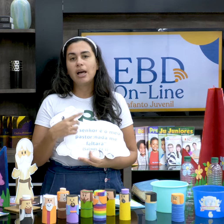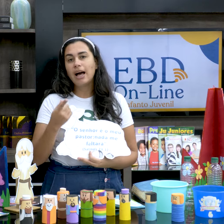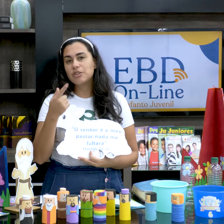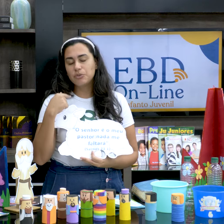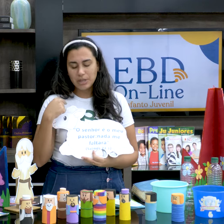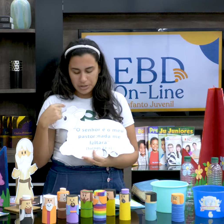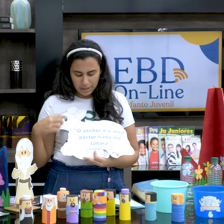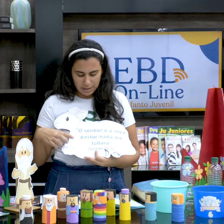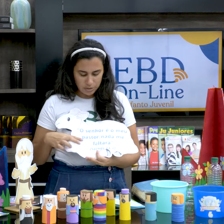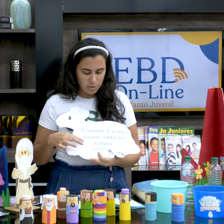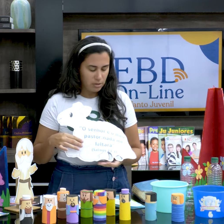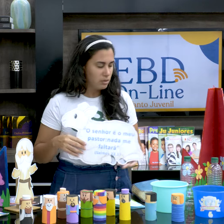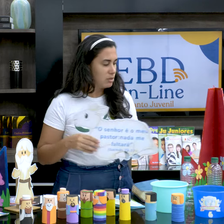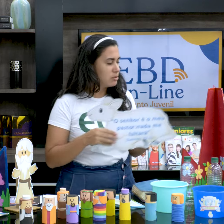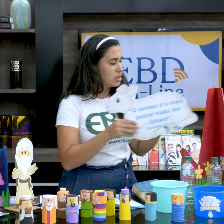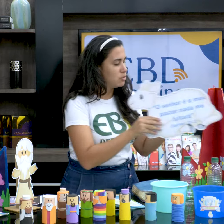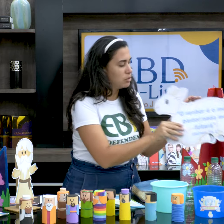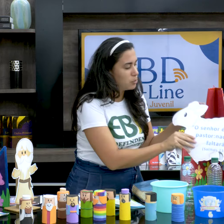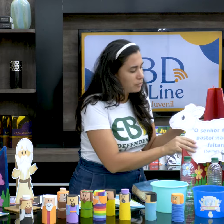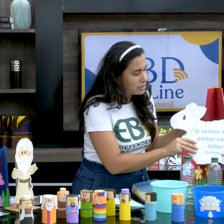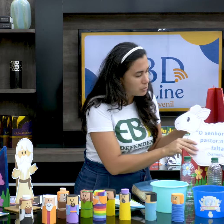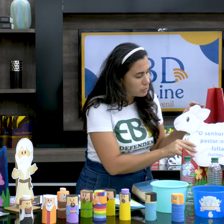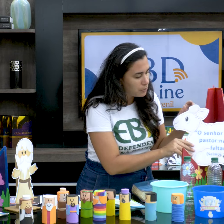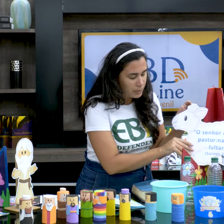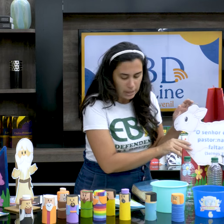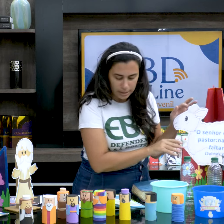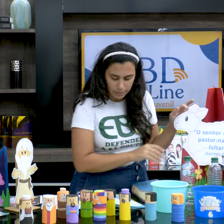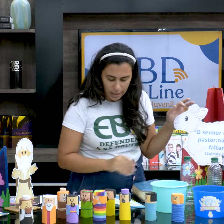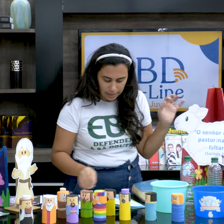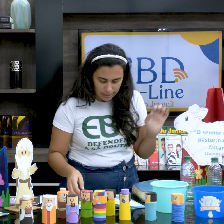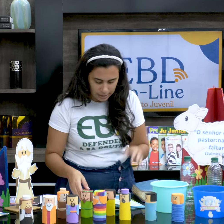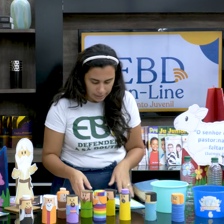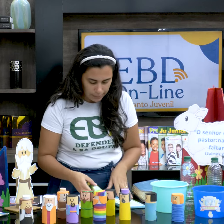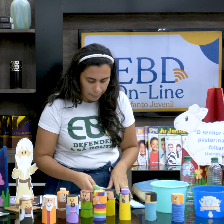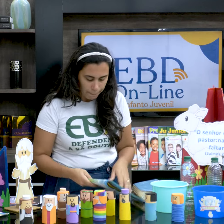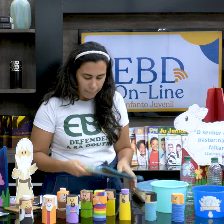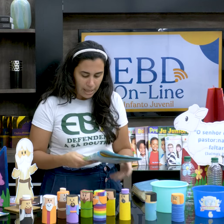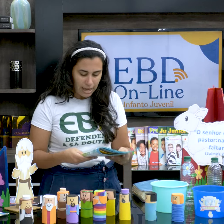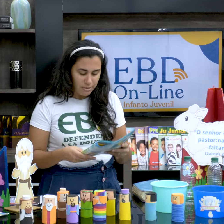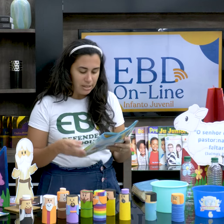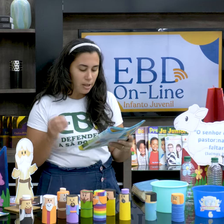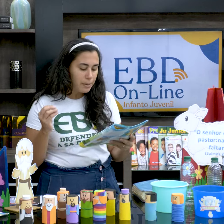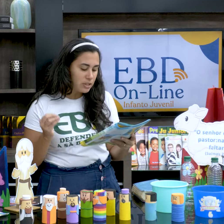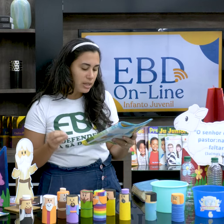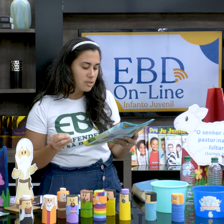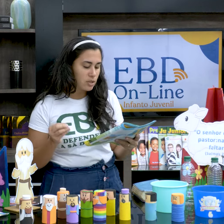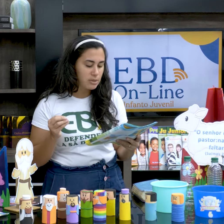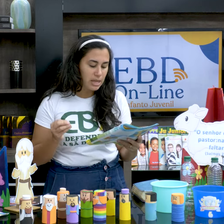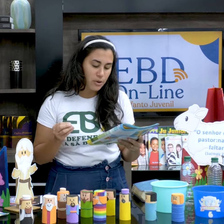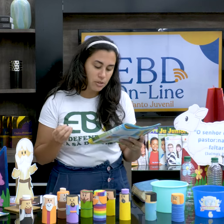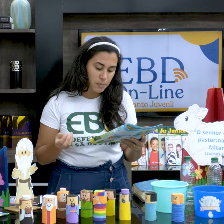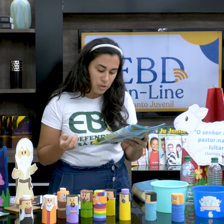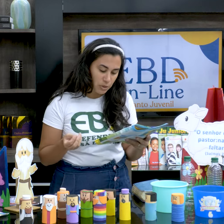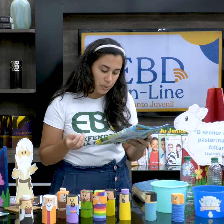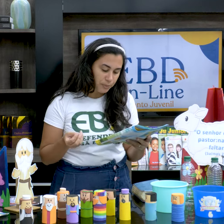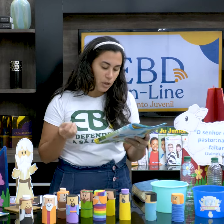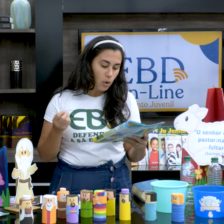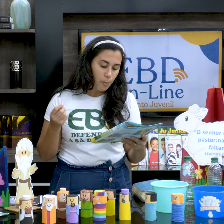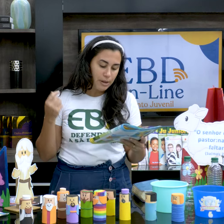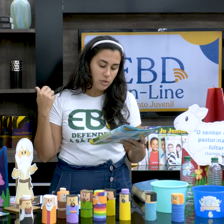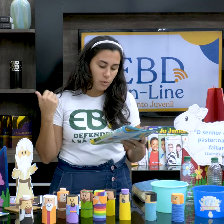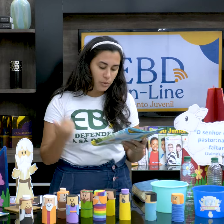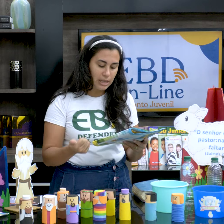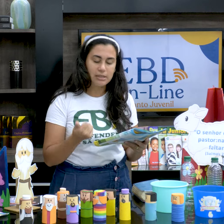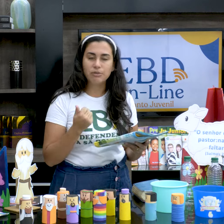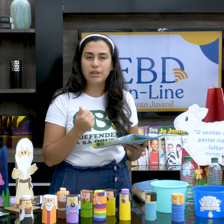escrito ajuda a gente, nos ajuda, os professores. Então tá aqui. Ele fala, diga para as crianças que o Senhor é nosso pastor.